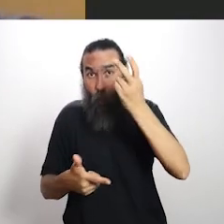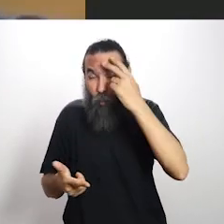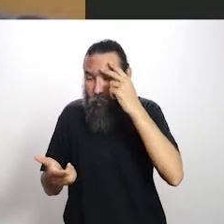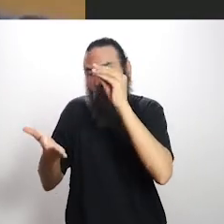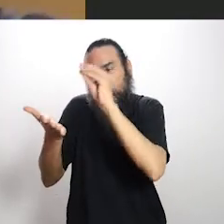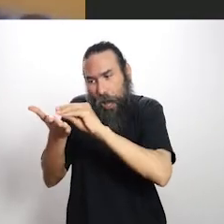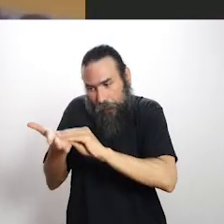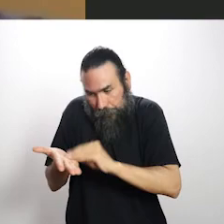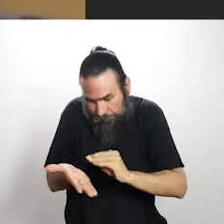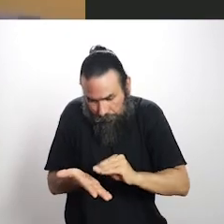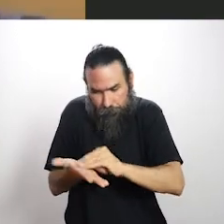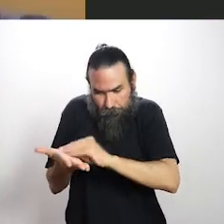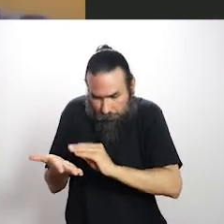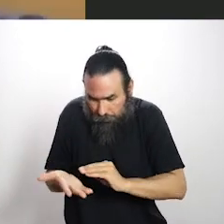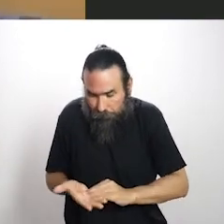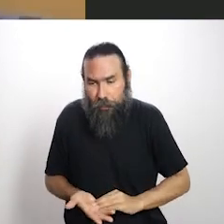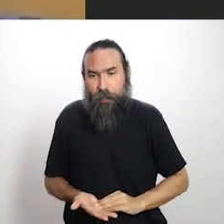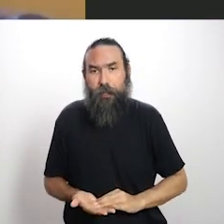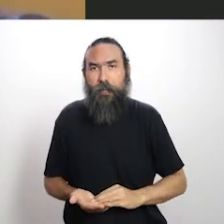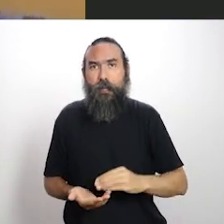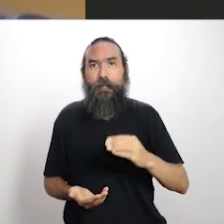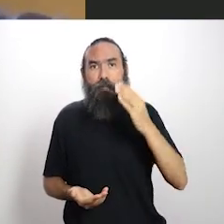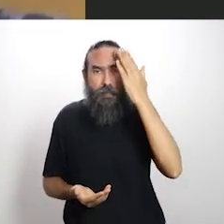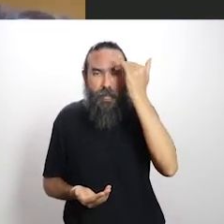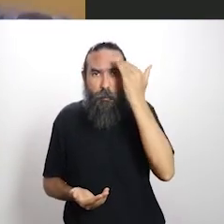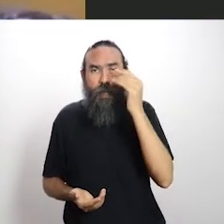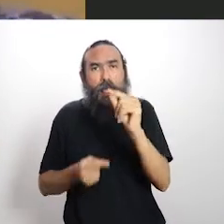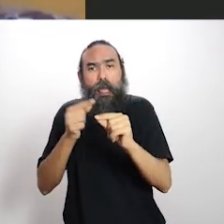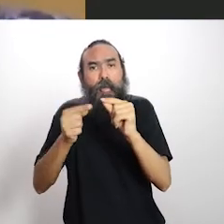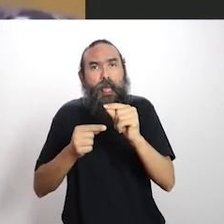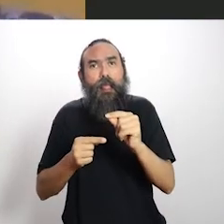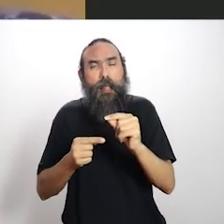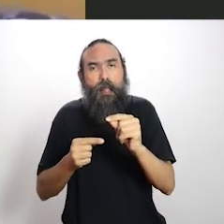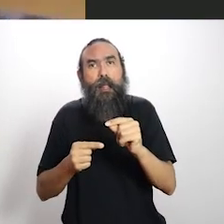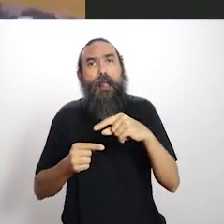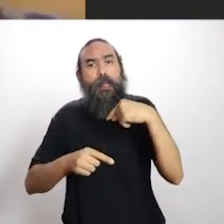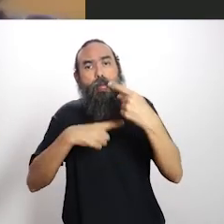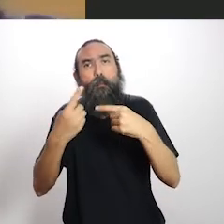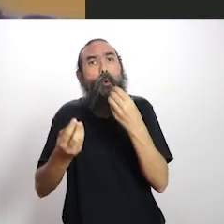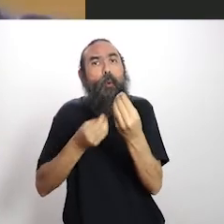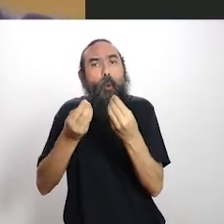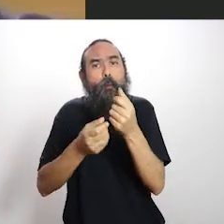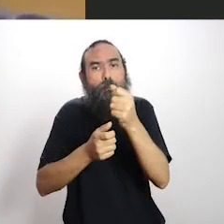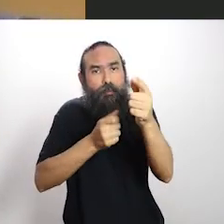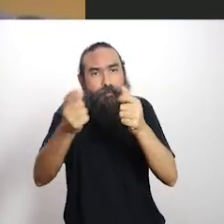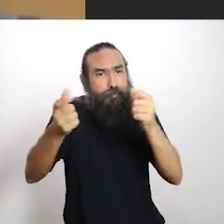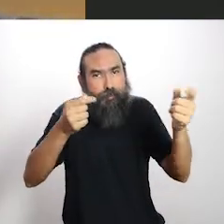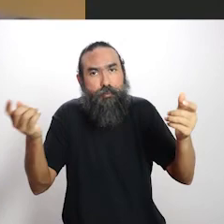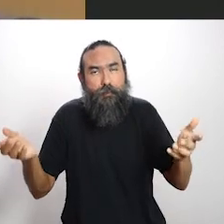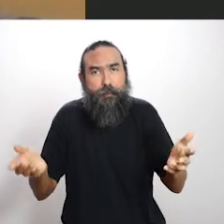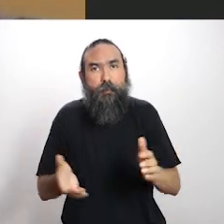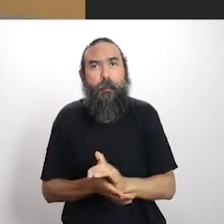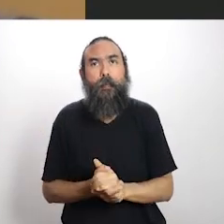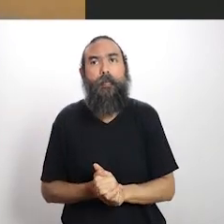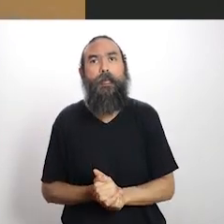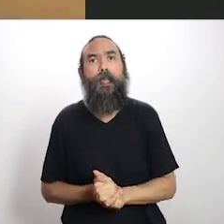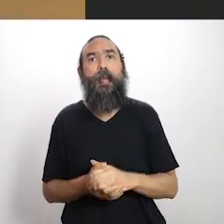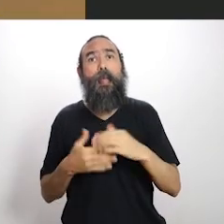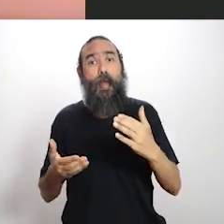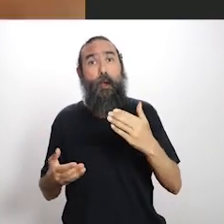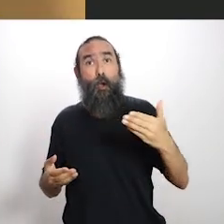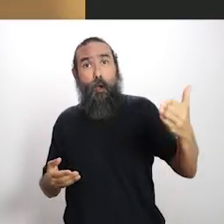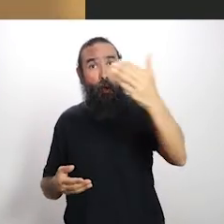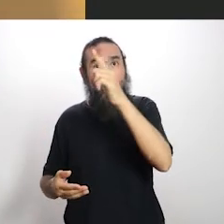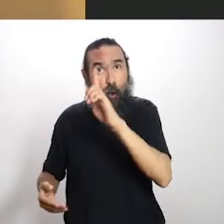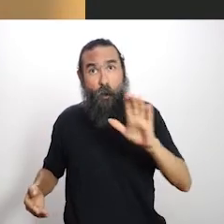vão precisar de um decreto para poder ou um outro instrumento legal ou infralegal para poder